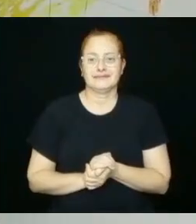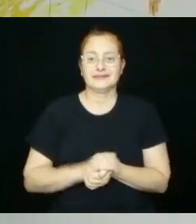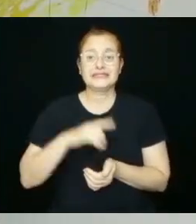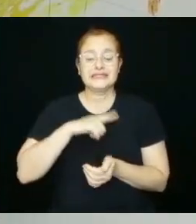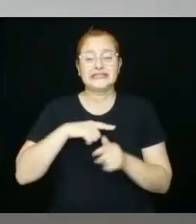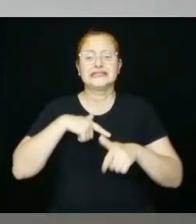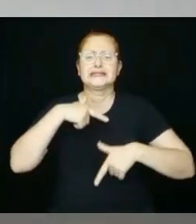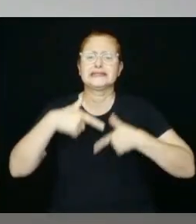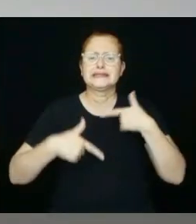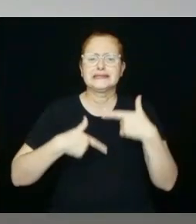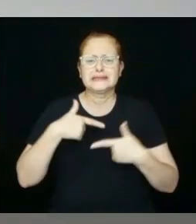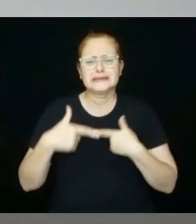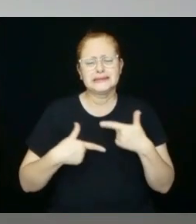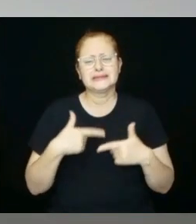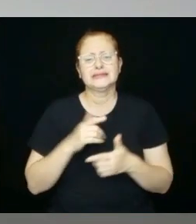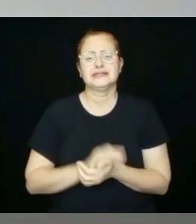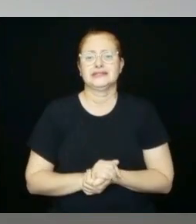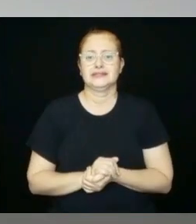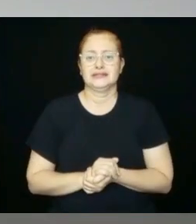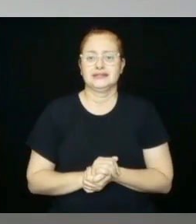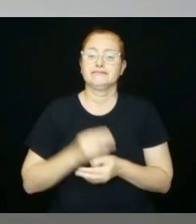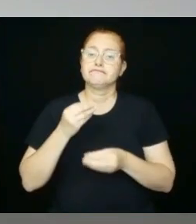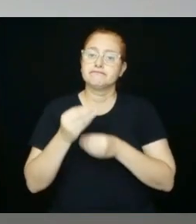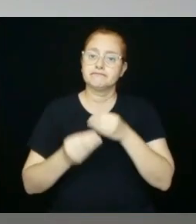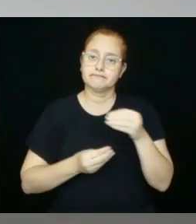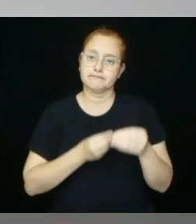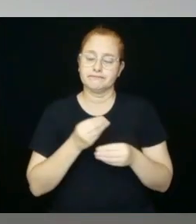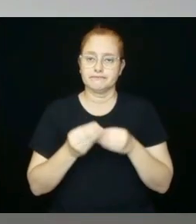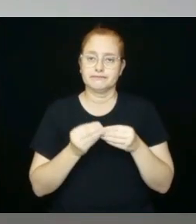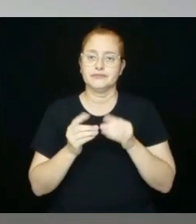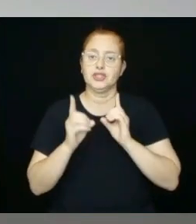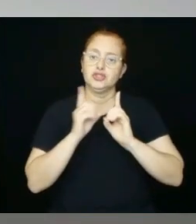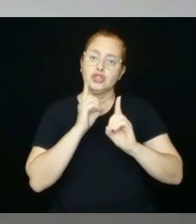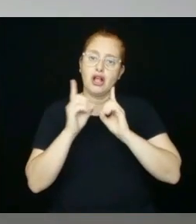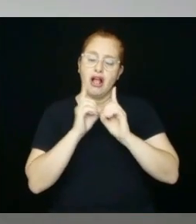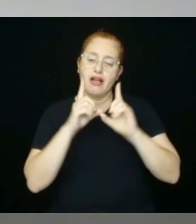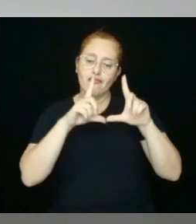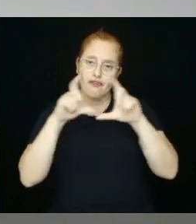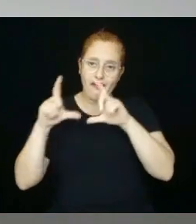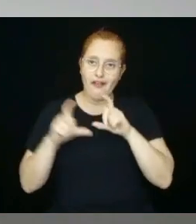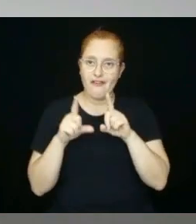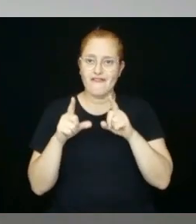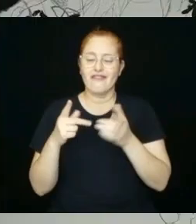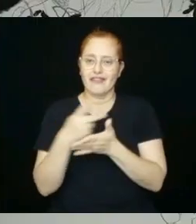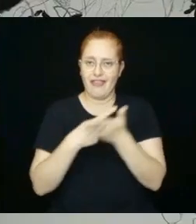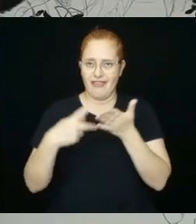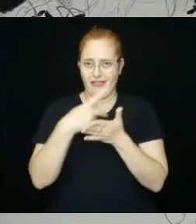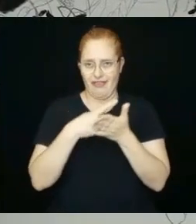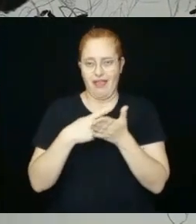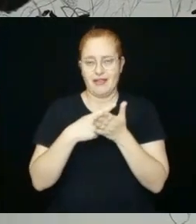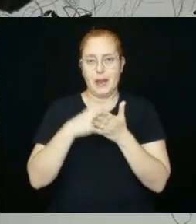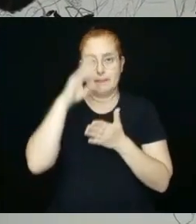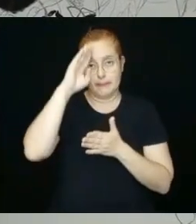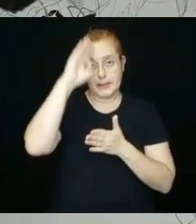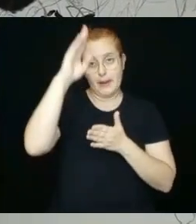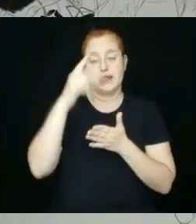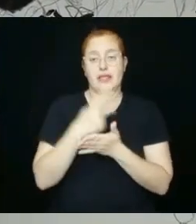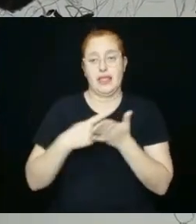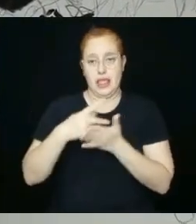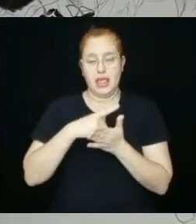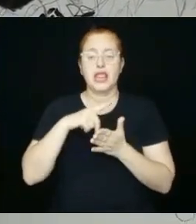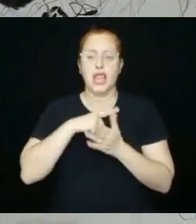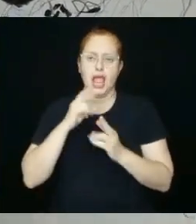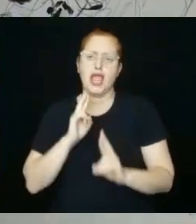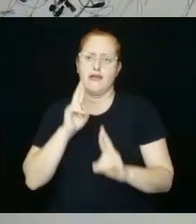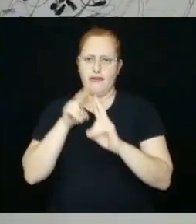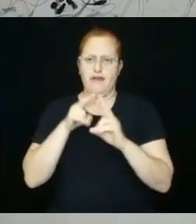E ele tem um trabalho que mistura um diálogo entre fotografia e desenho. O trabalho é essencialmente em desenho, mas tem muitas